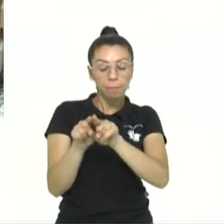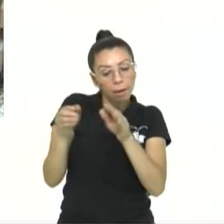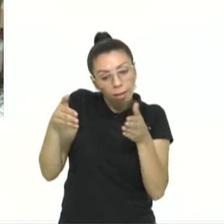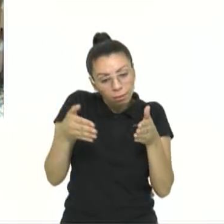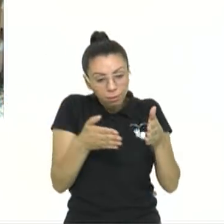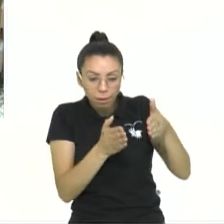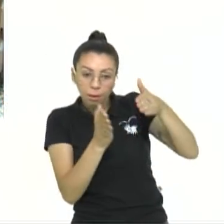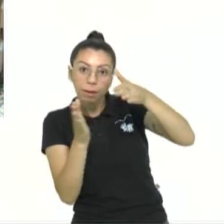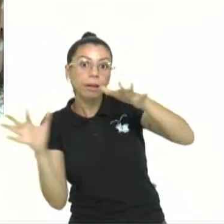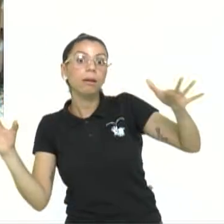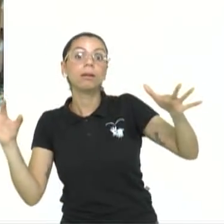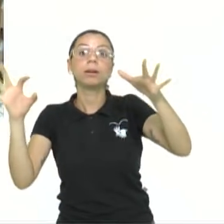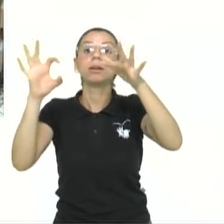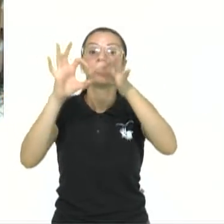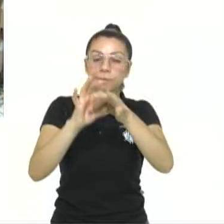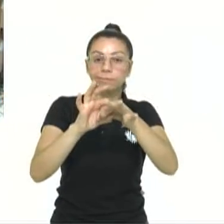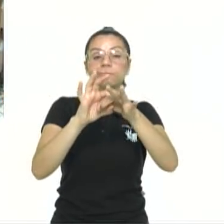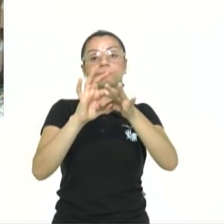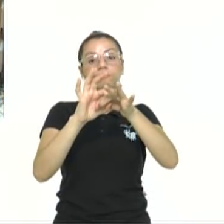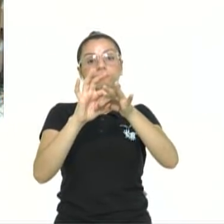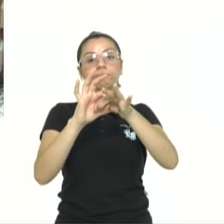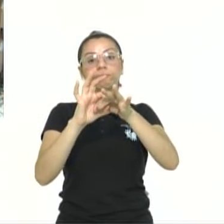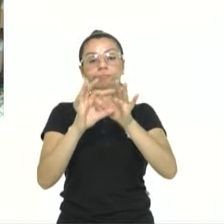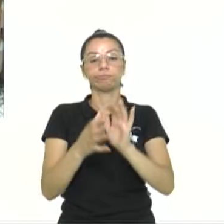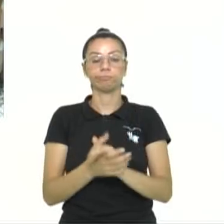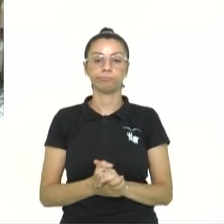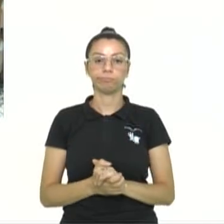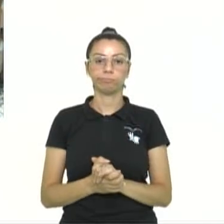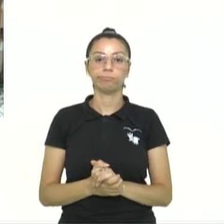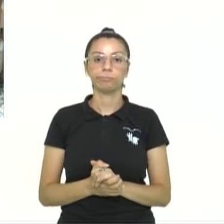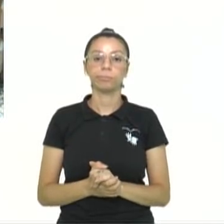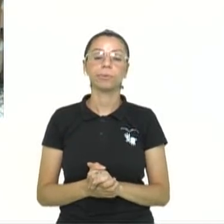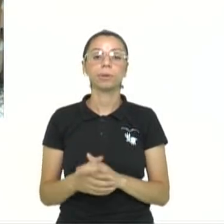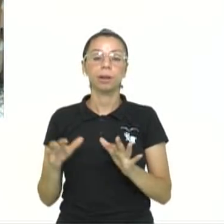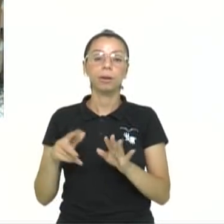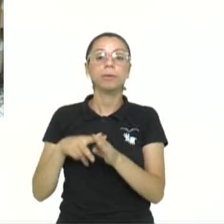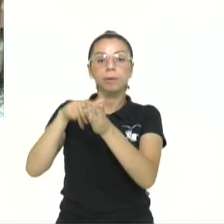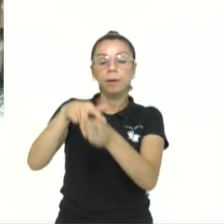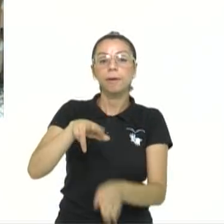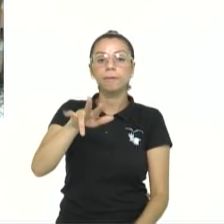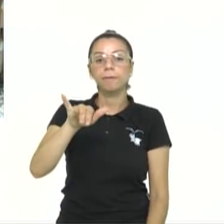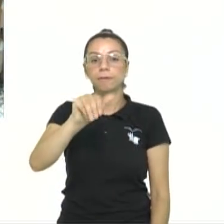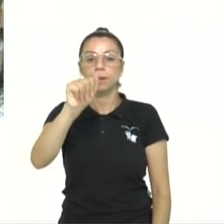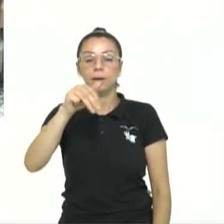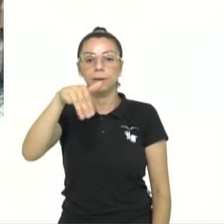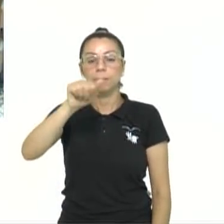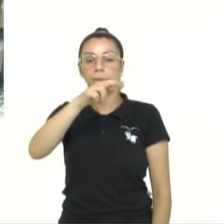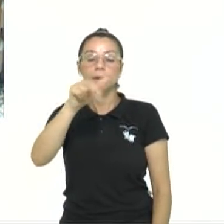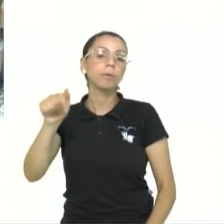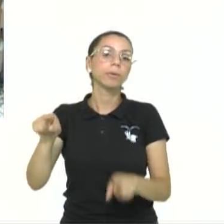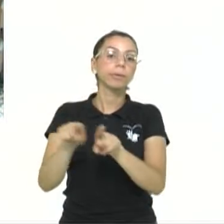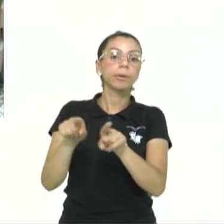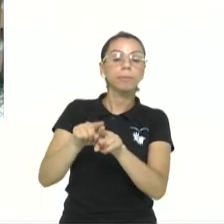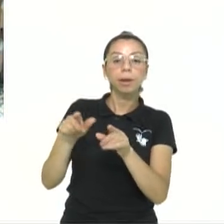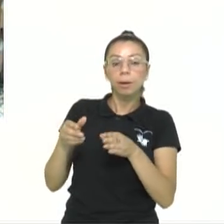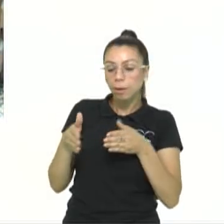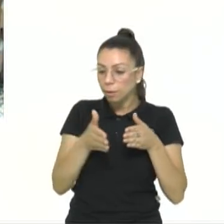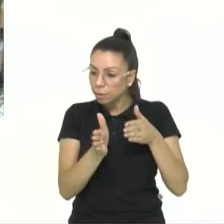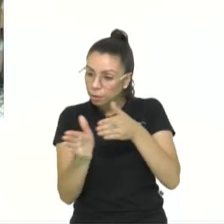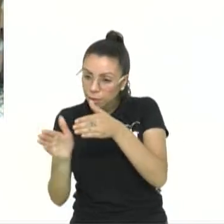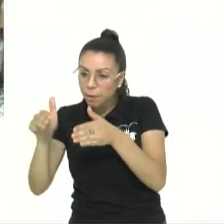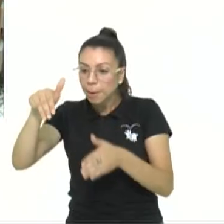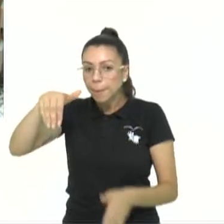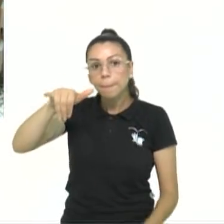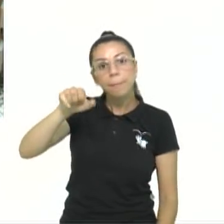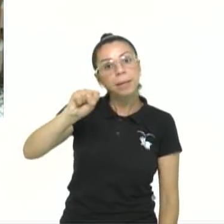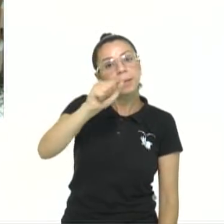que ligavam ali, que faziam interligação com o caminho de Viamão, como o caminho das Missões, que passavam lá pela